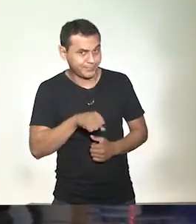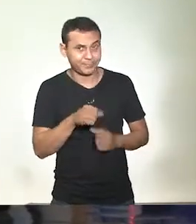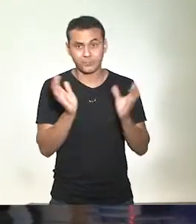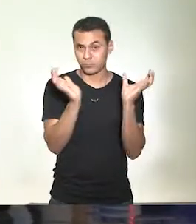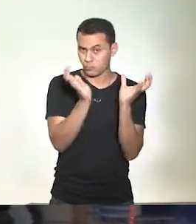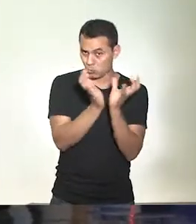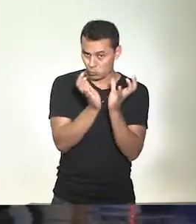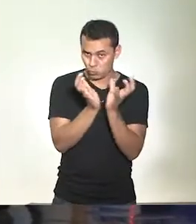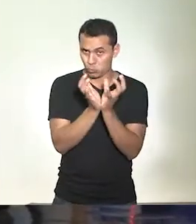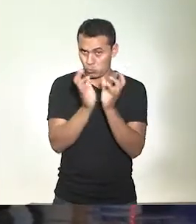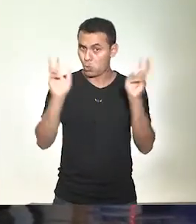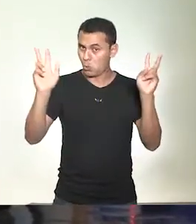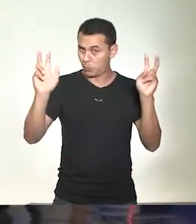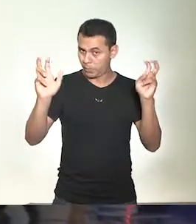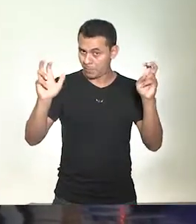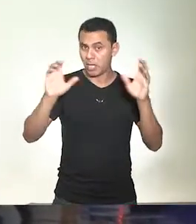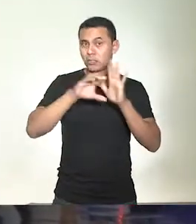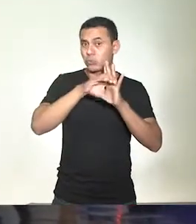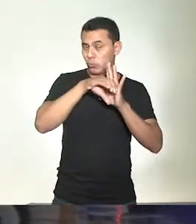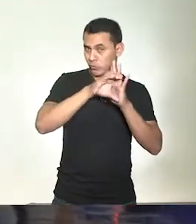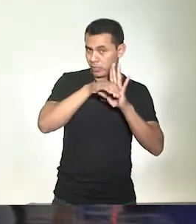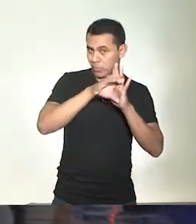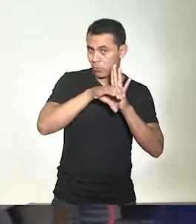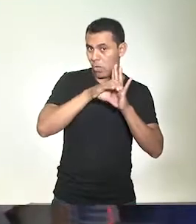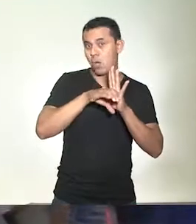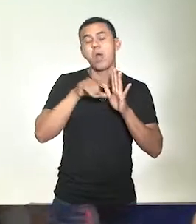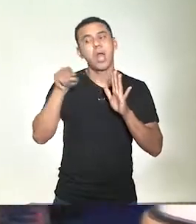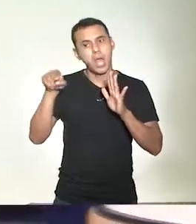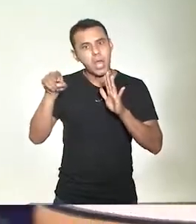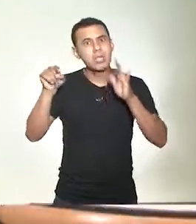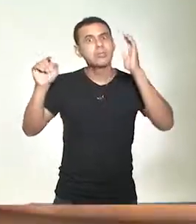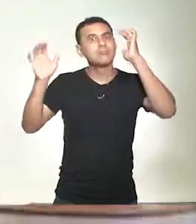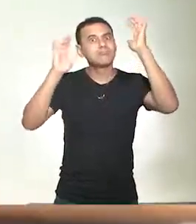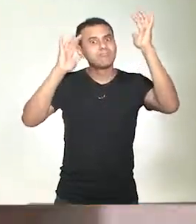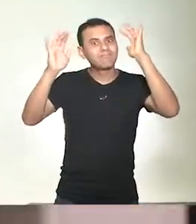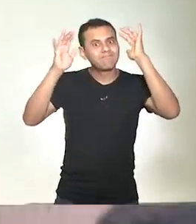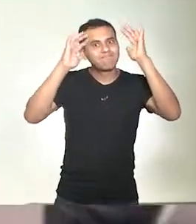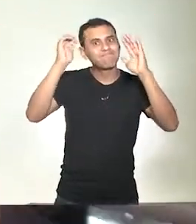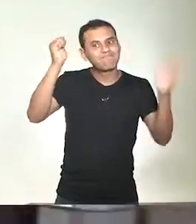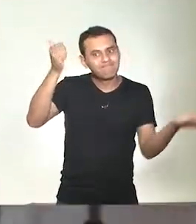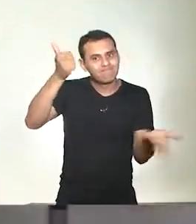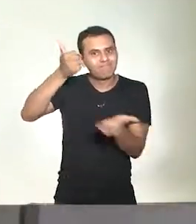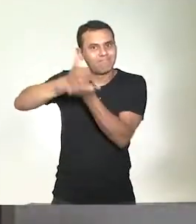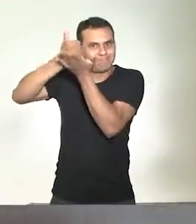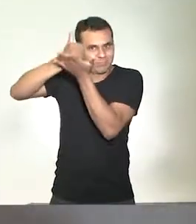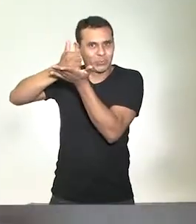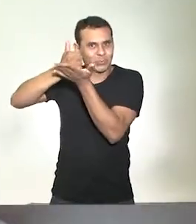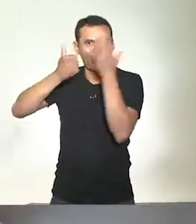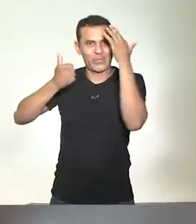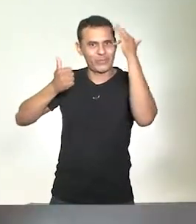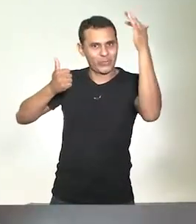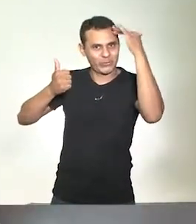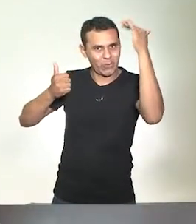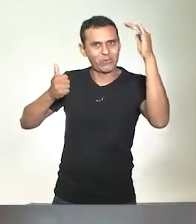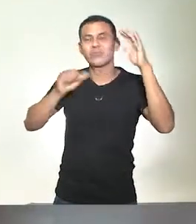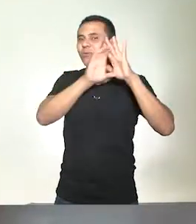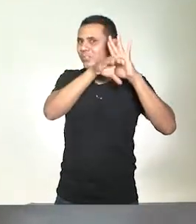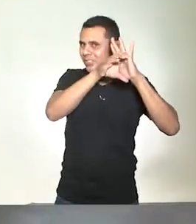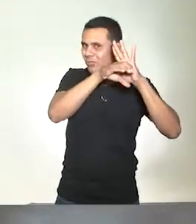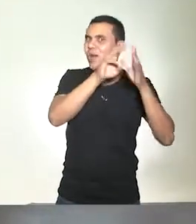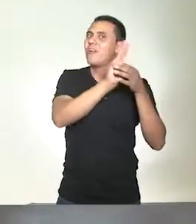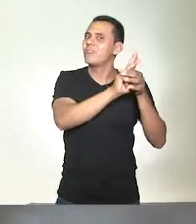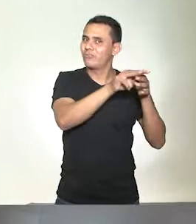grupo temático conceitual é quem vai dar esse arcabouço filosófico da